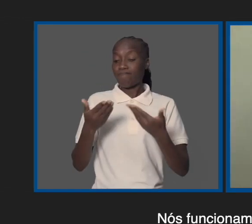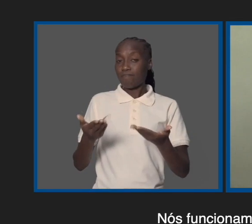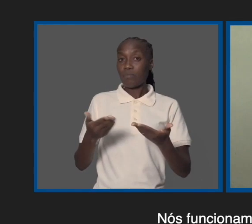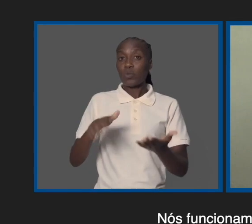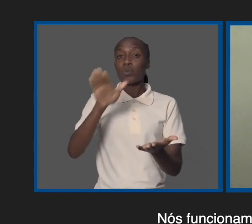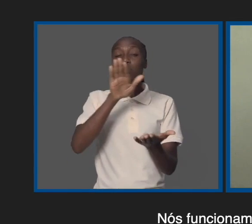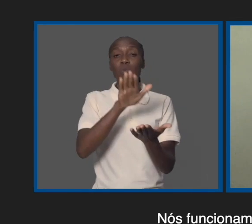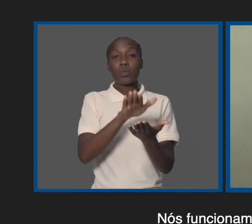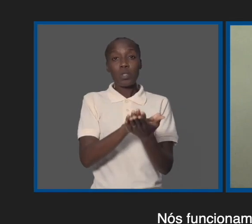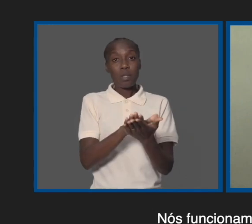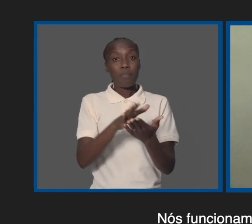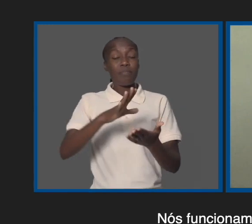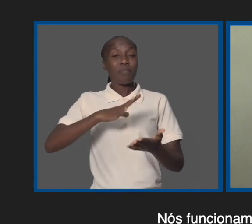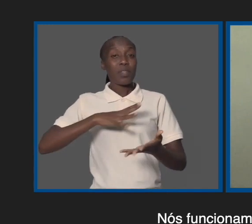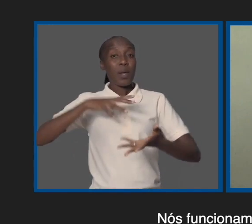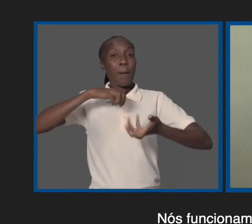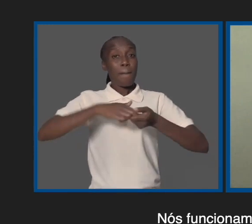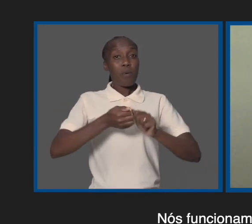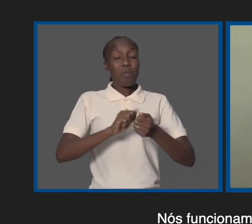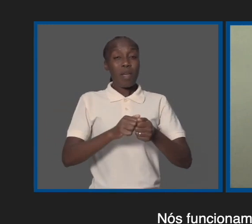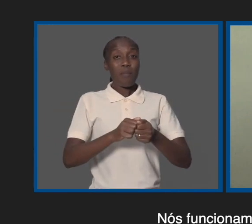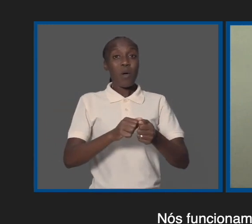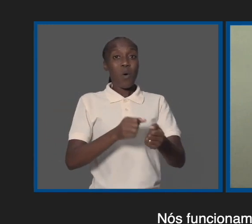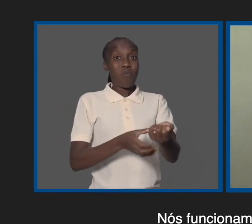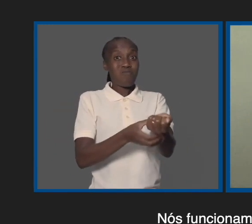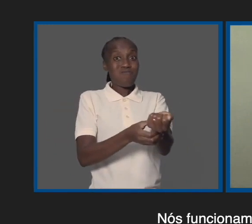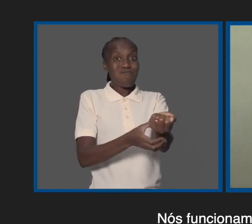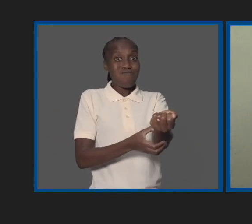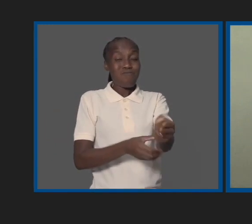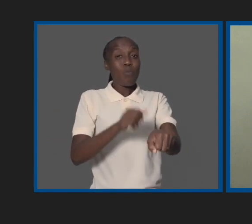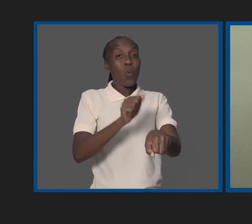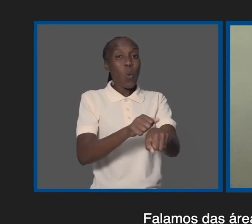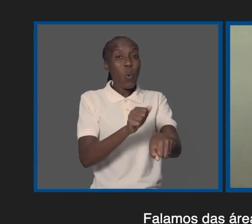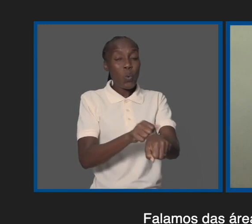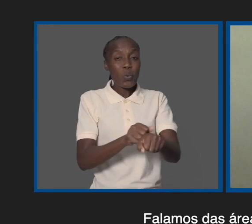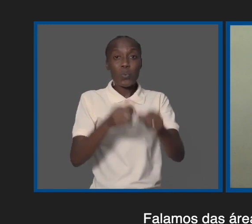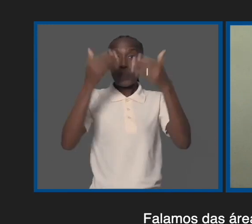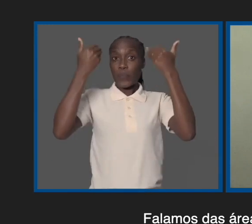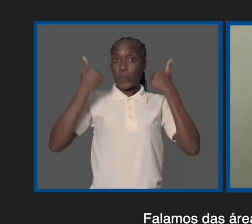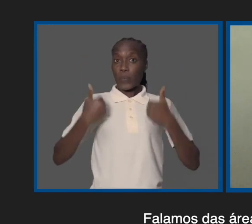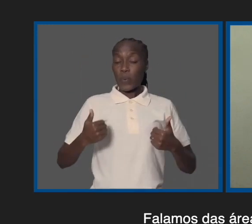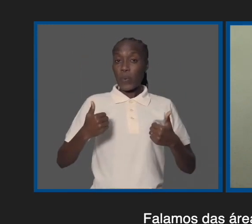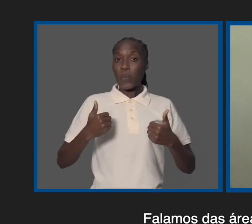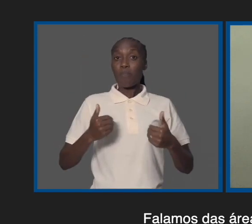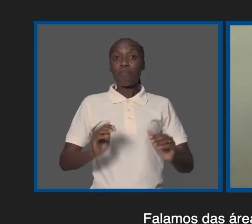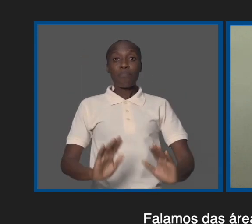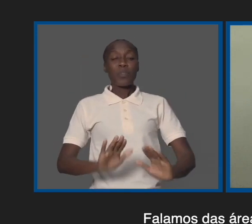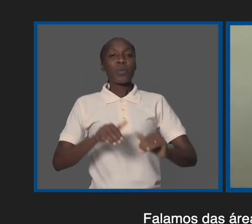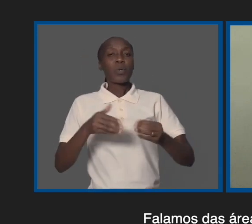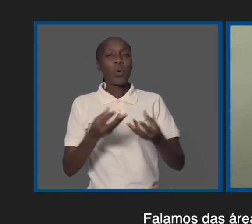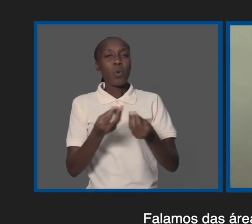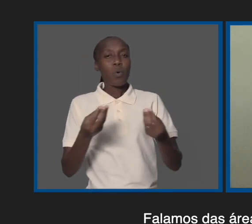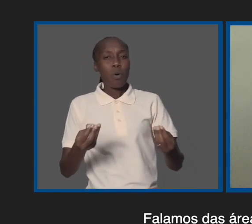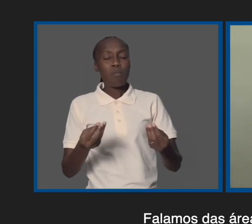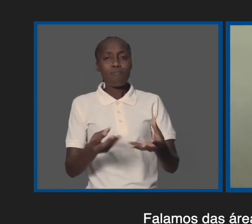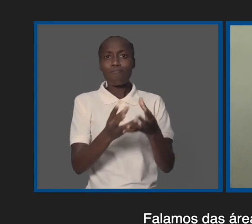Nós funcionamos como auxiliares daquilo que são as diversas áreas que existem na saúde. Estamos a falar daquelas áreas que têm problemas a nível